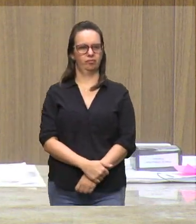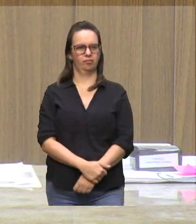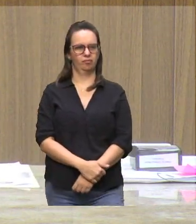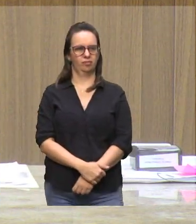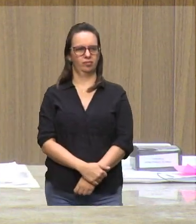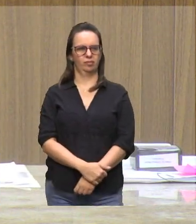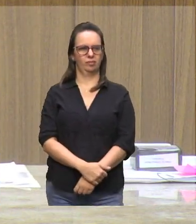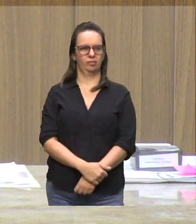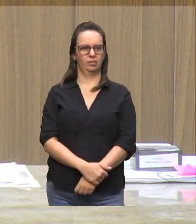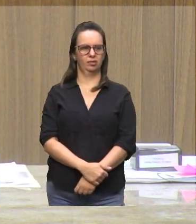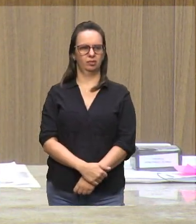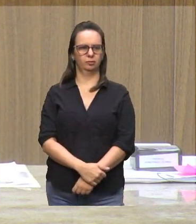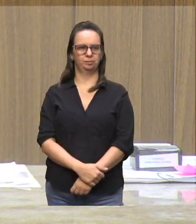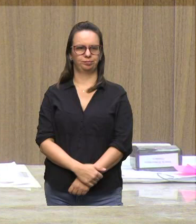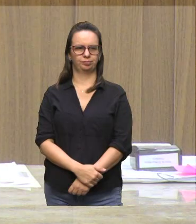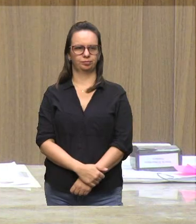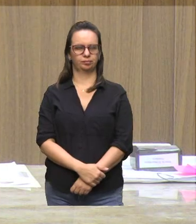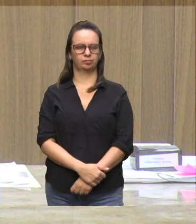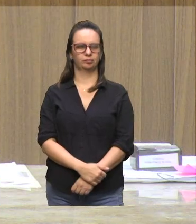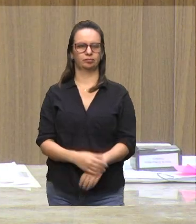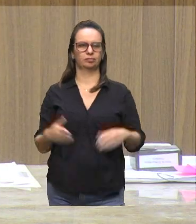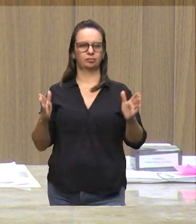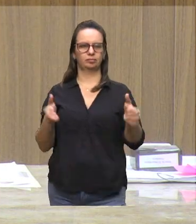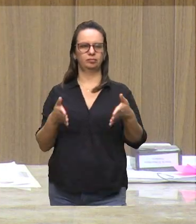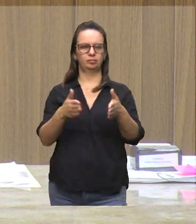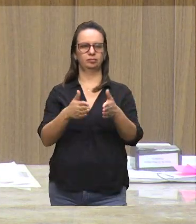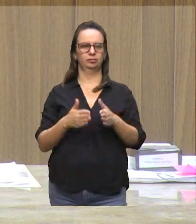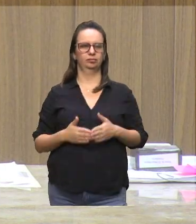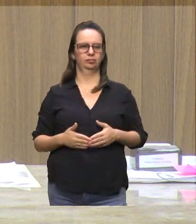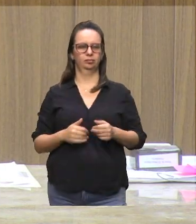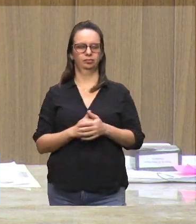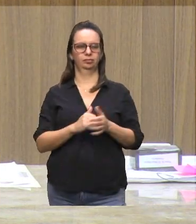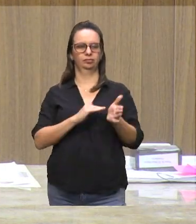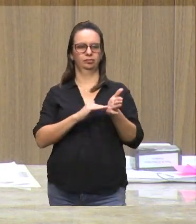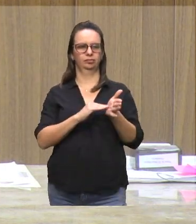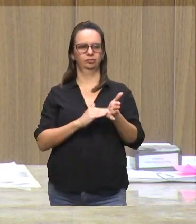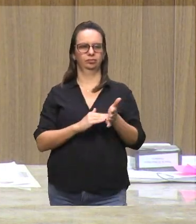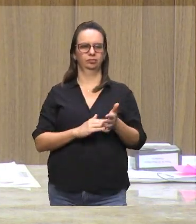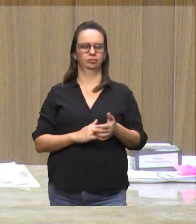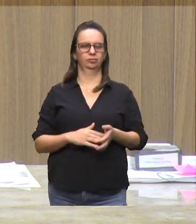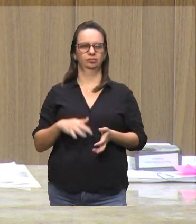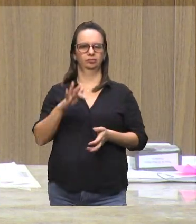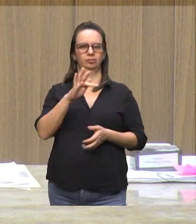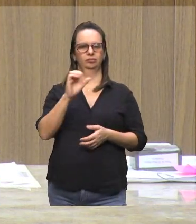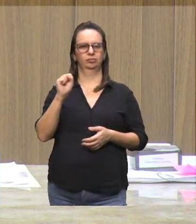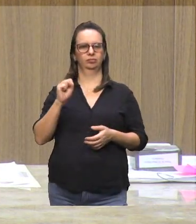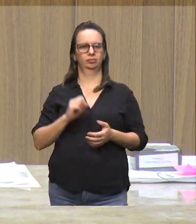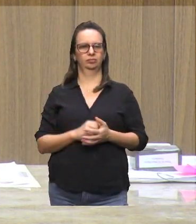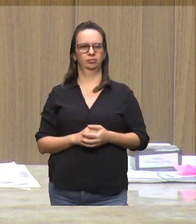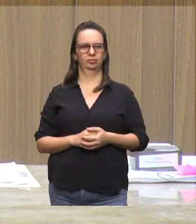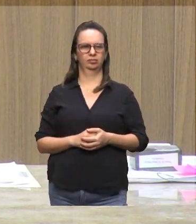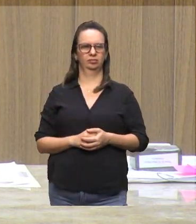Fim do expediente, determino ao primeiro secretário, vereador Fernando Circa, que proceda à verificação